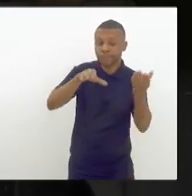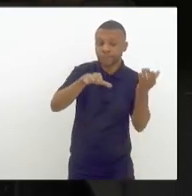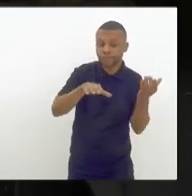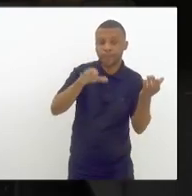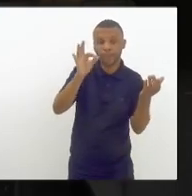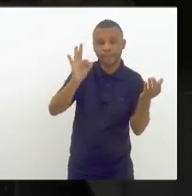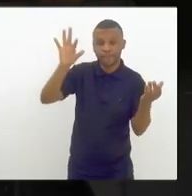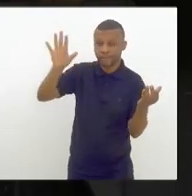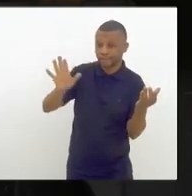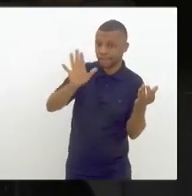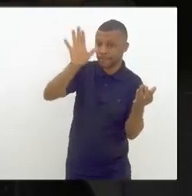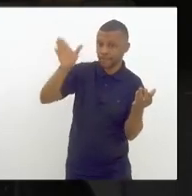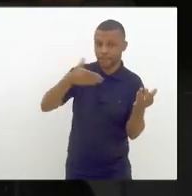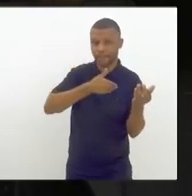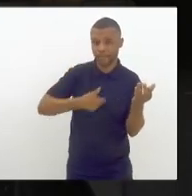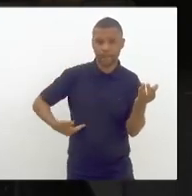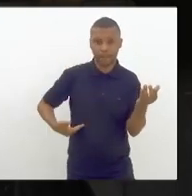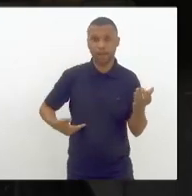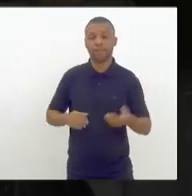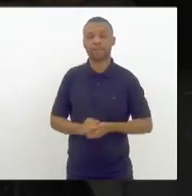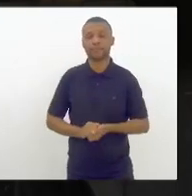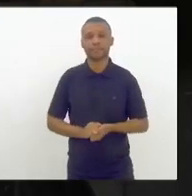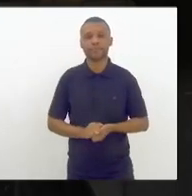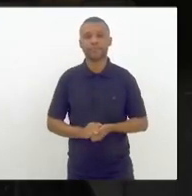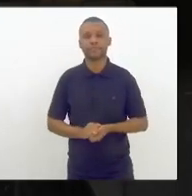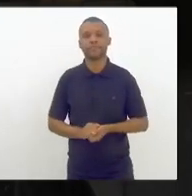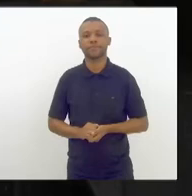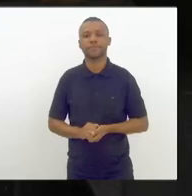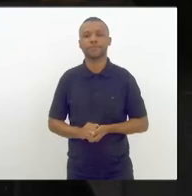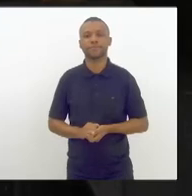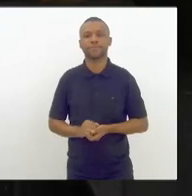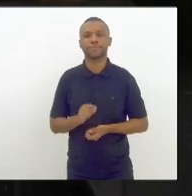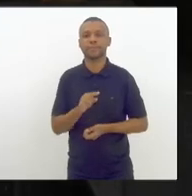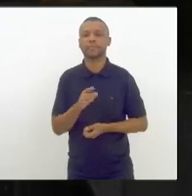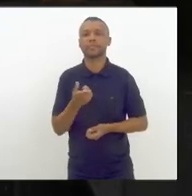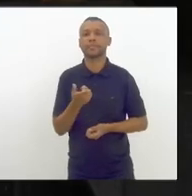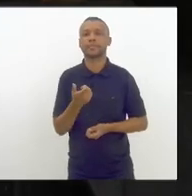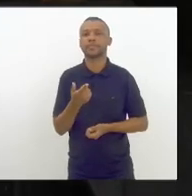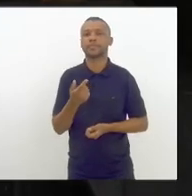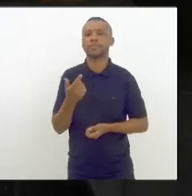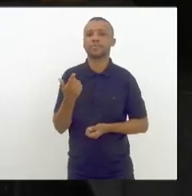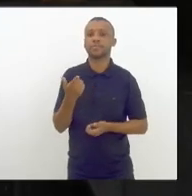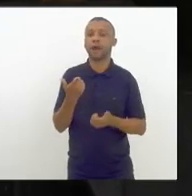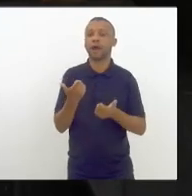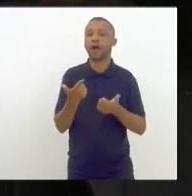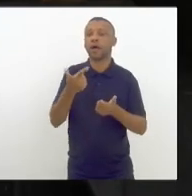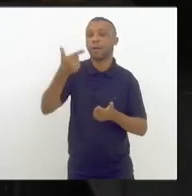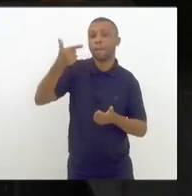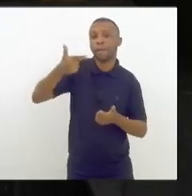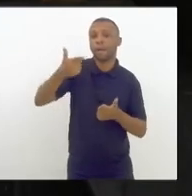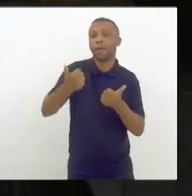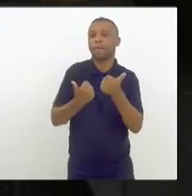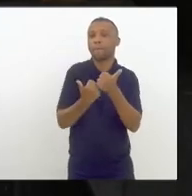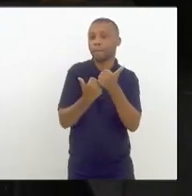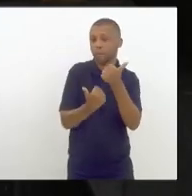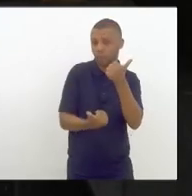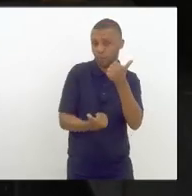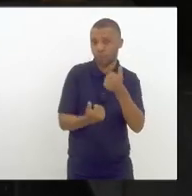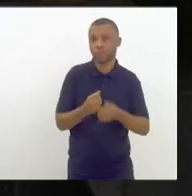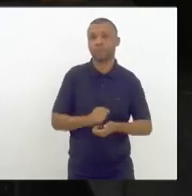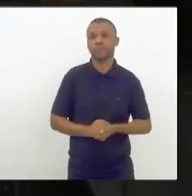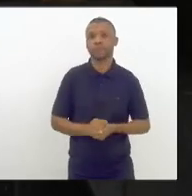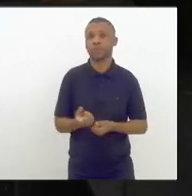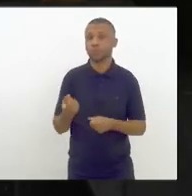federal e está lá numa segunda suplência numa eleição